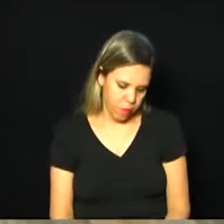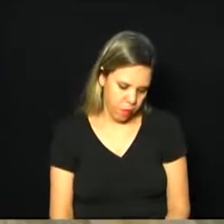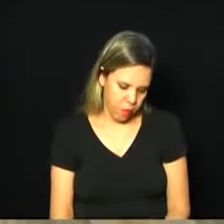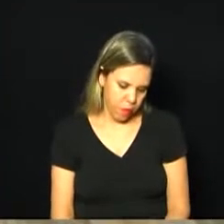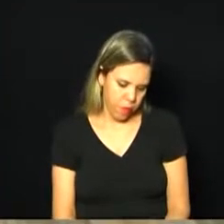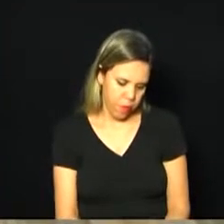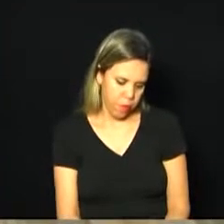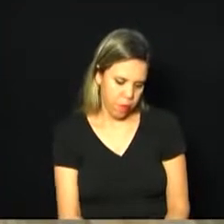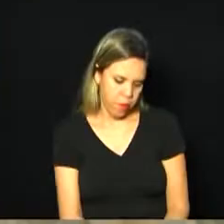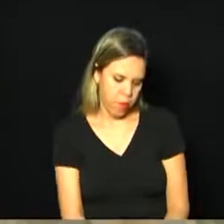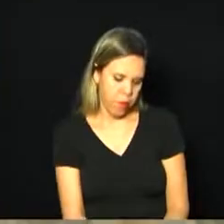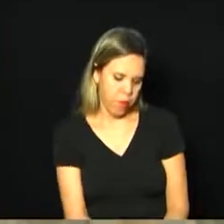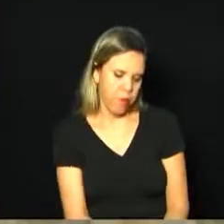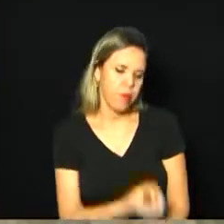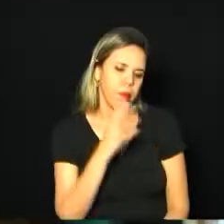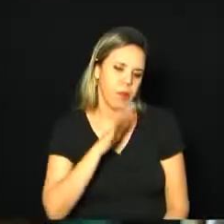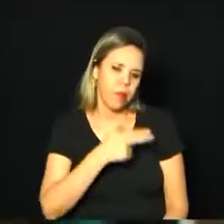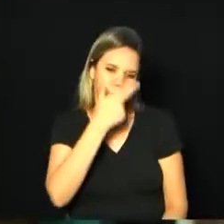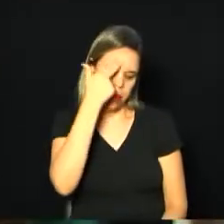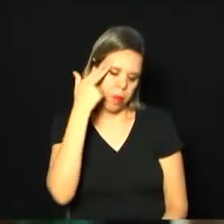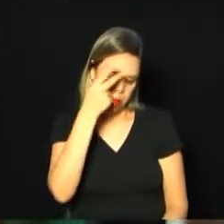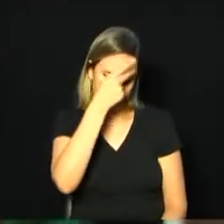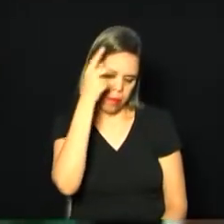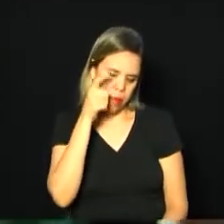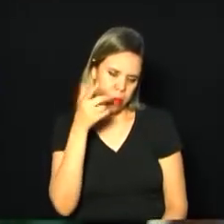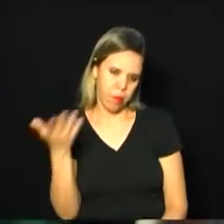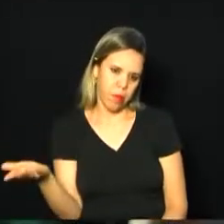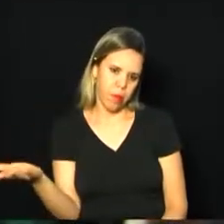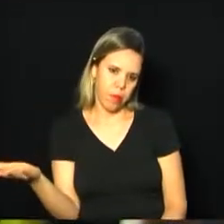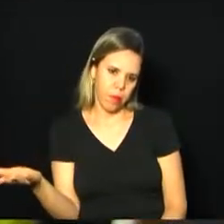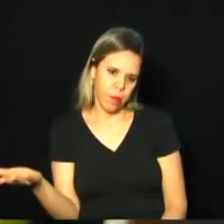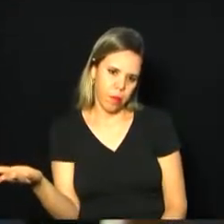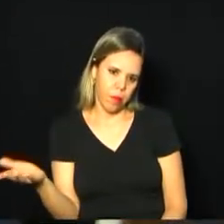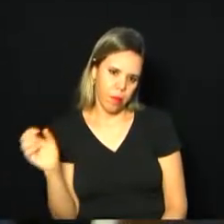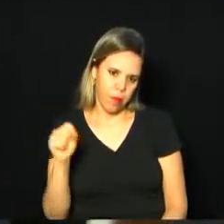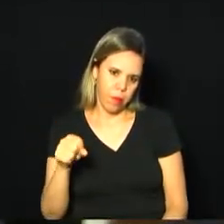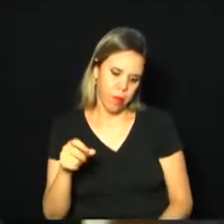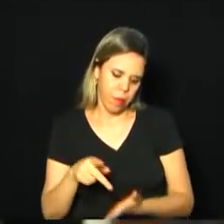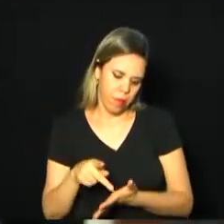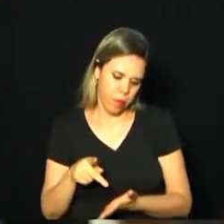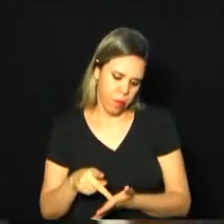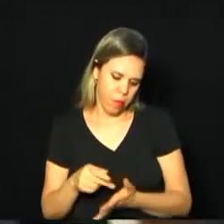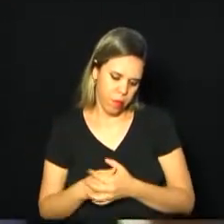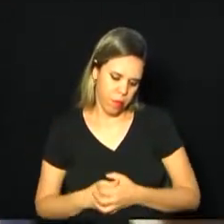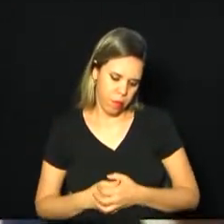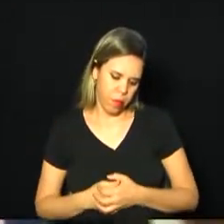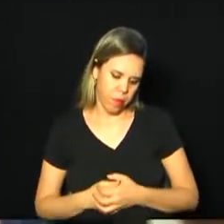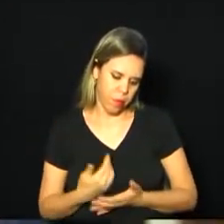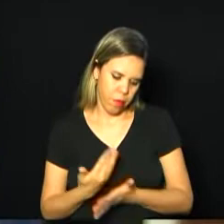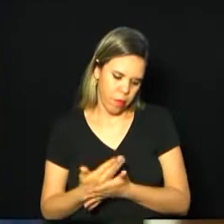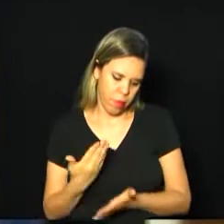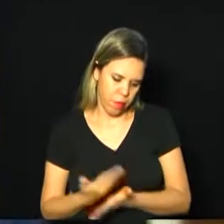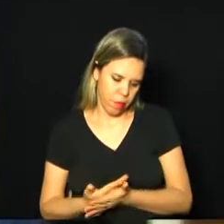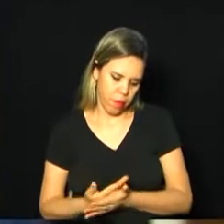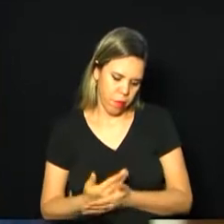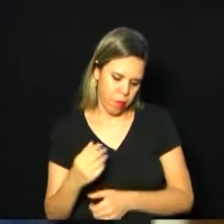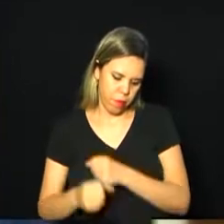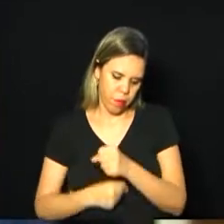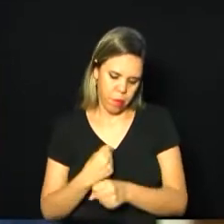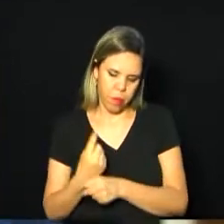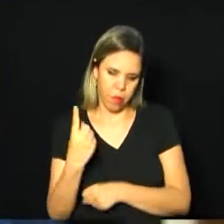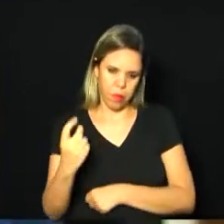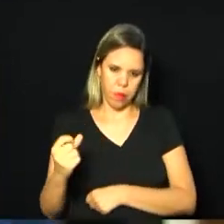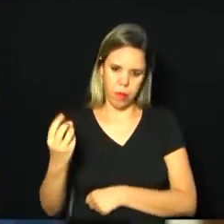Oi boa tarde Gabriel Boa tarde cadê espectadores e sim o Barbosa estudou no ano de